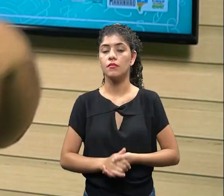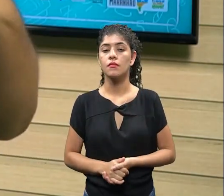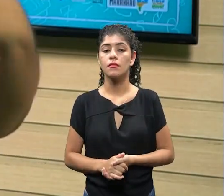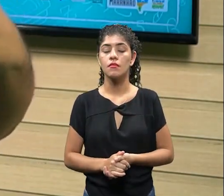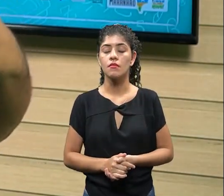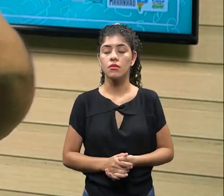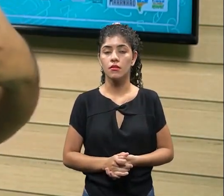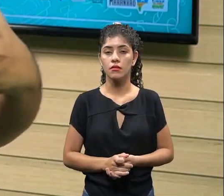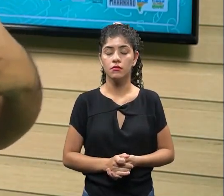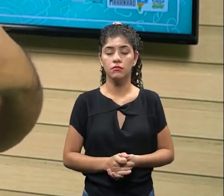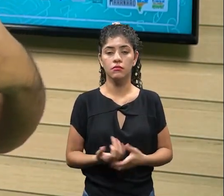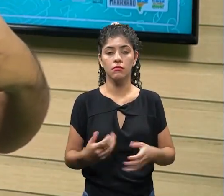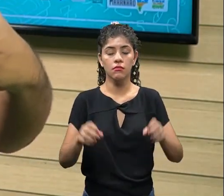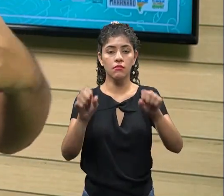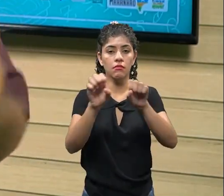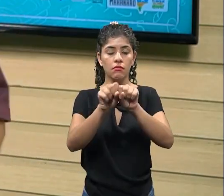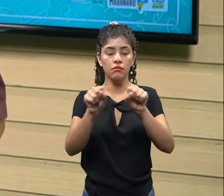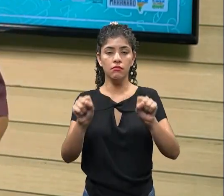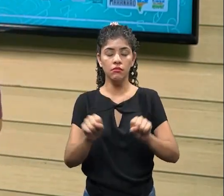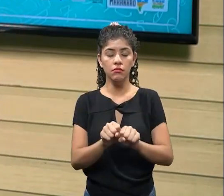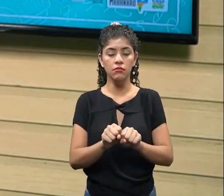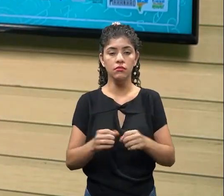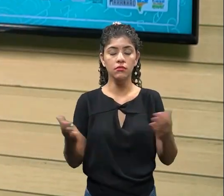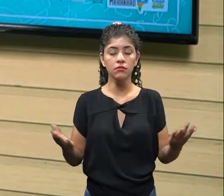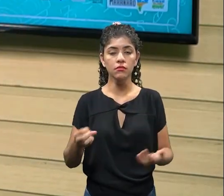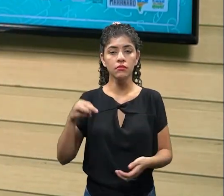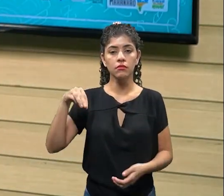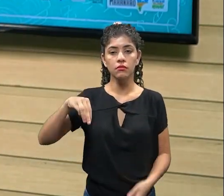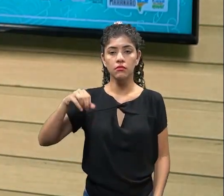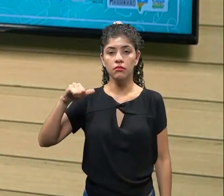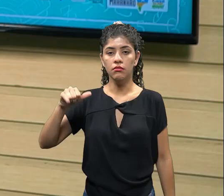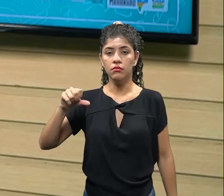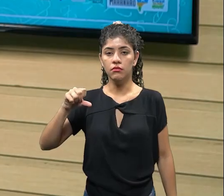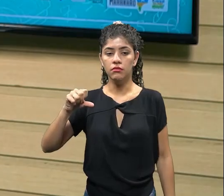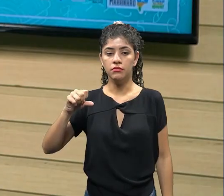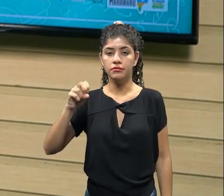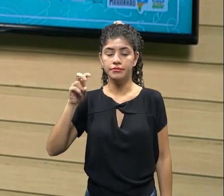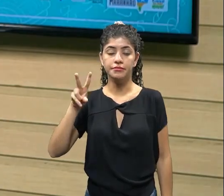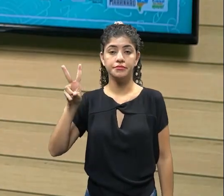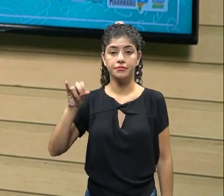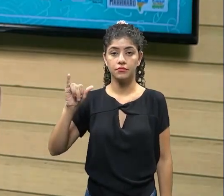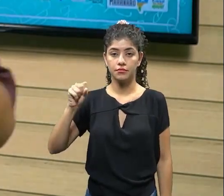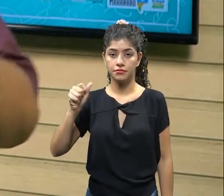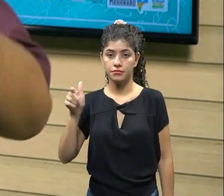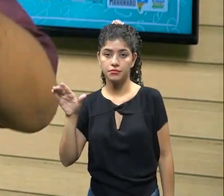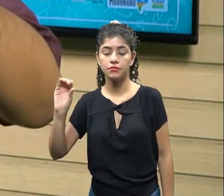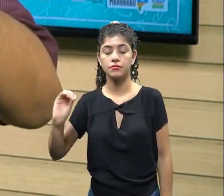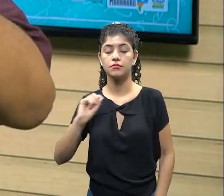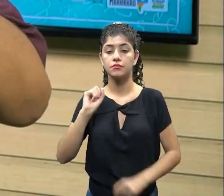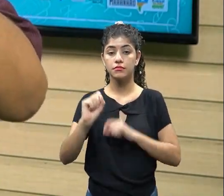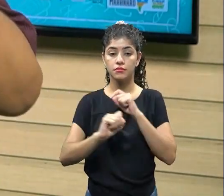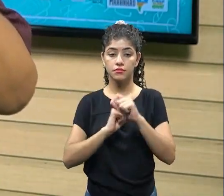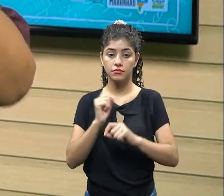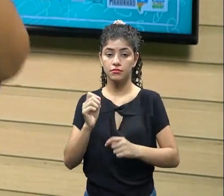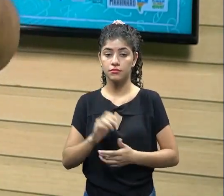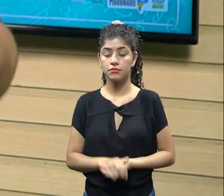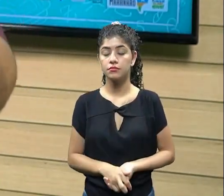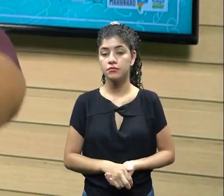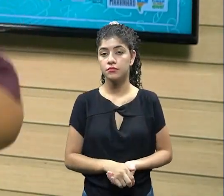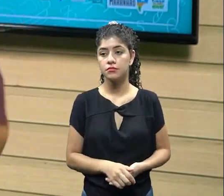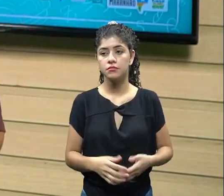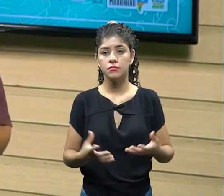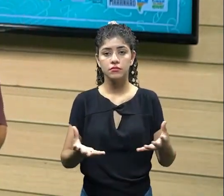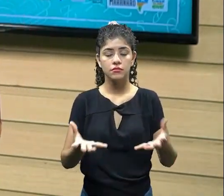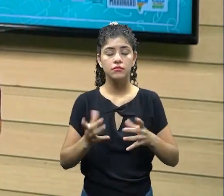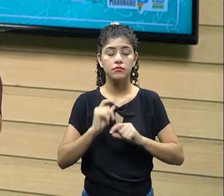para favorecer esse sistema. A missão, a visão em si, perdão, é exatamente aonde eu